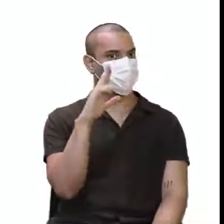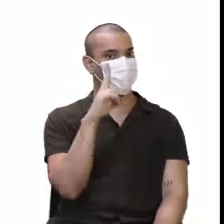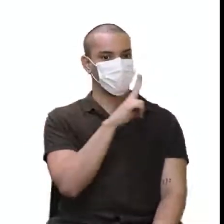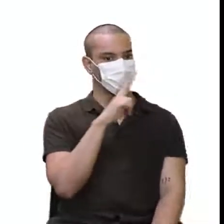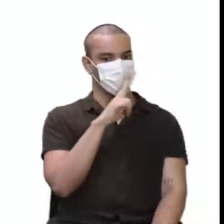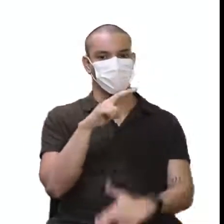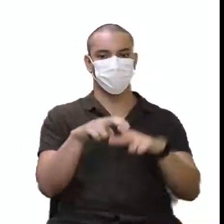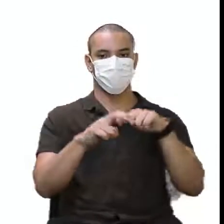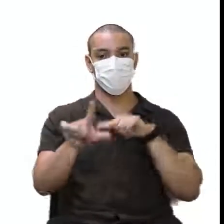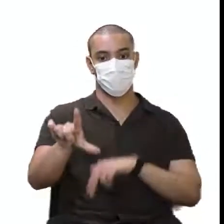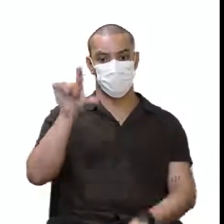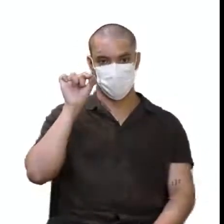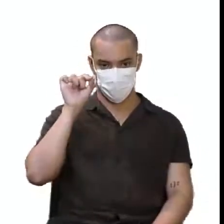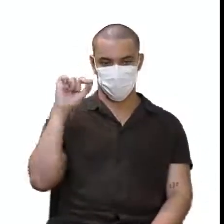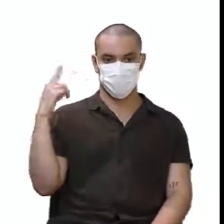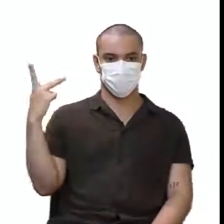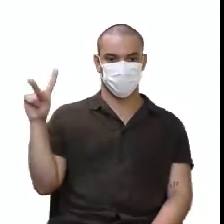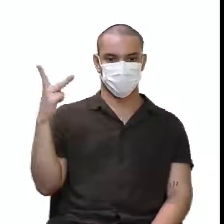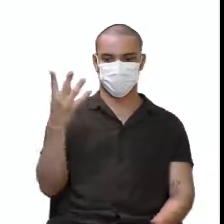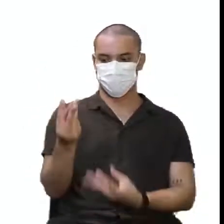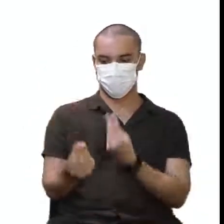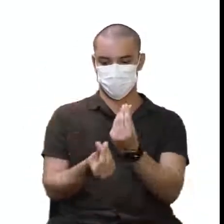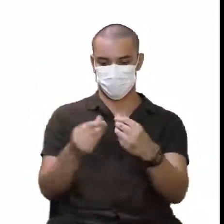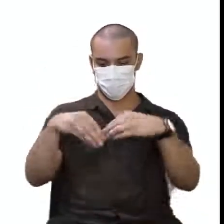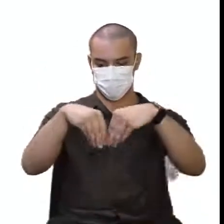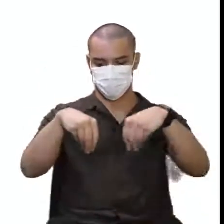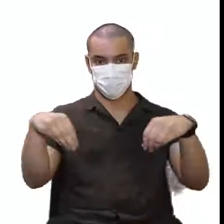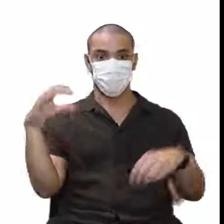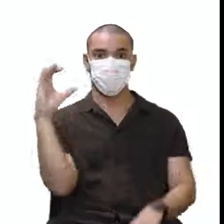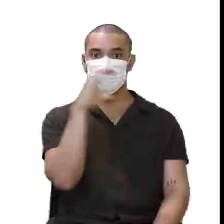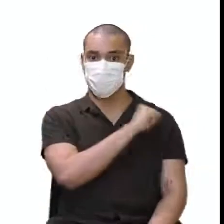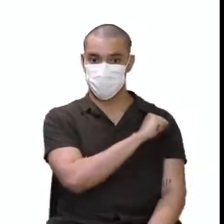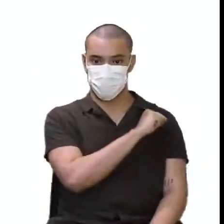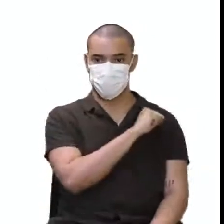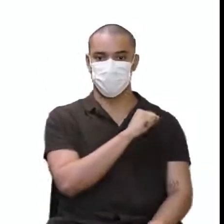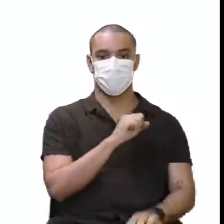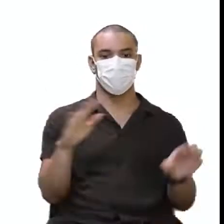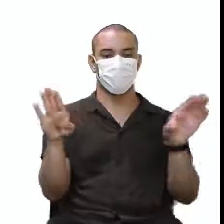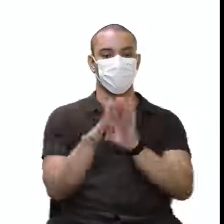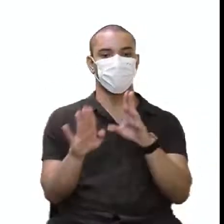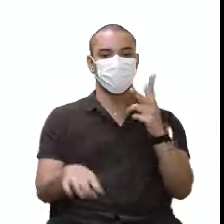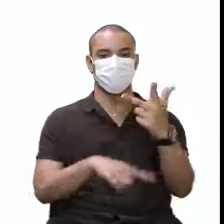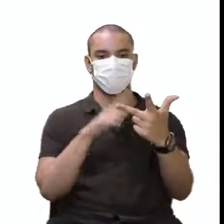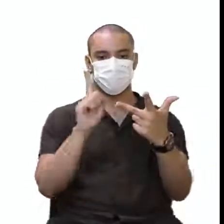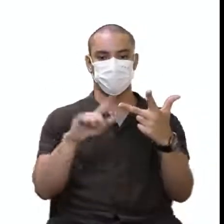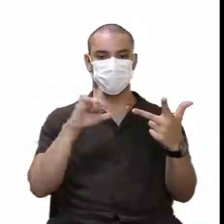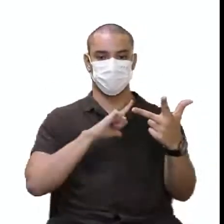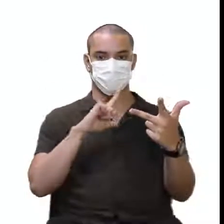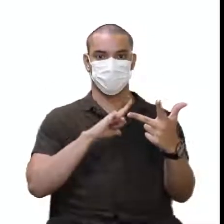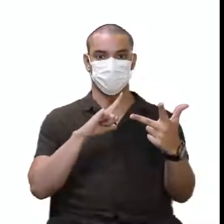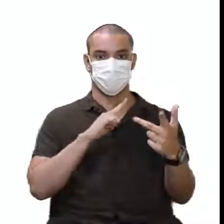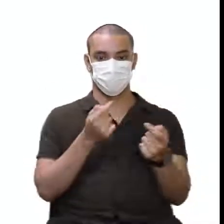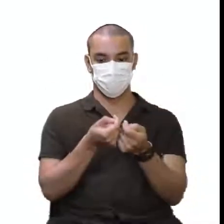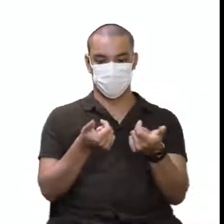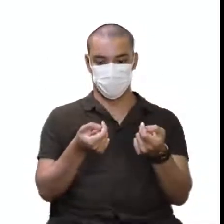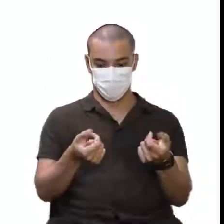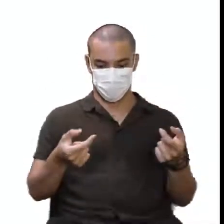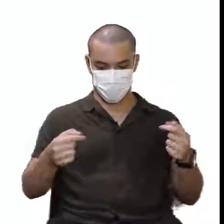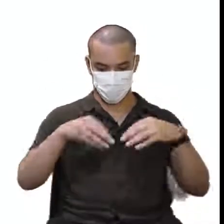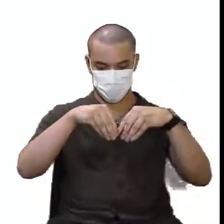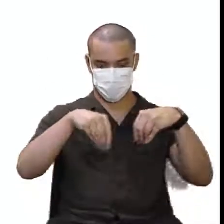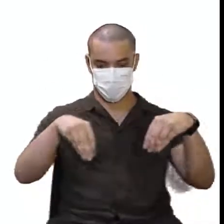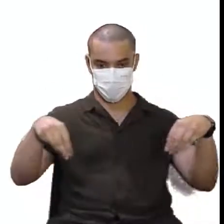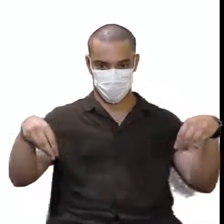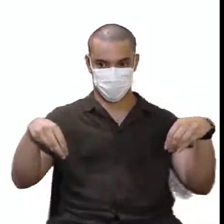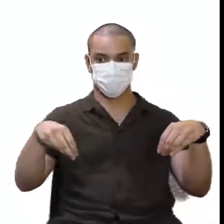tá? Então, ele escolheu essa planta de ciclo reprodutivo curto e que tivesse sementes.